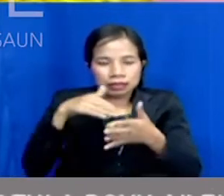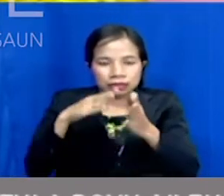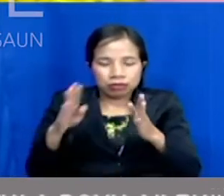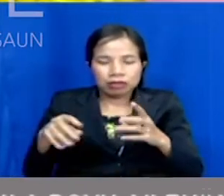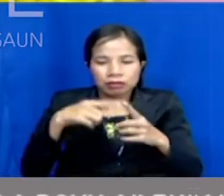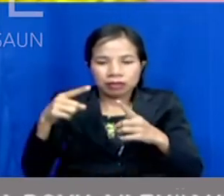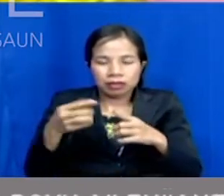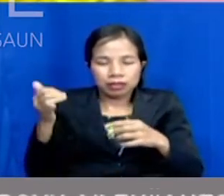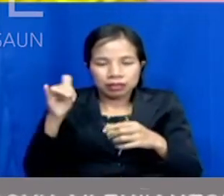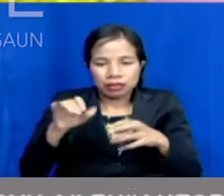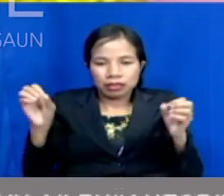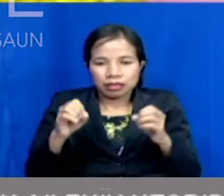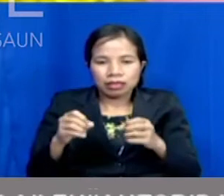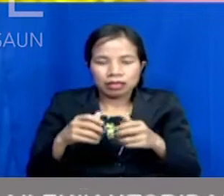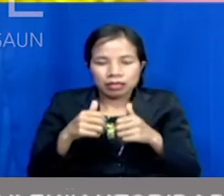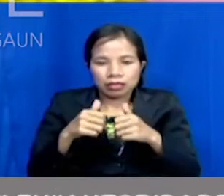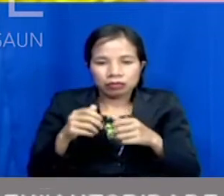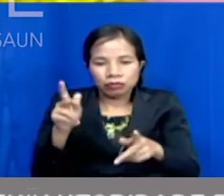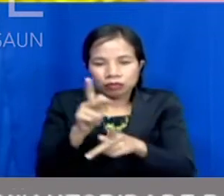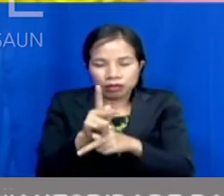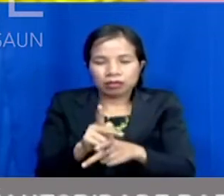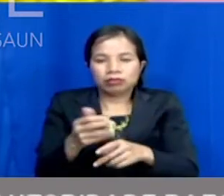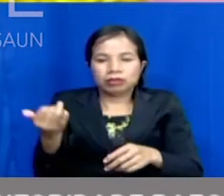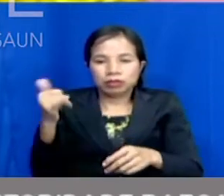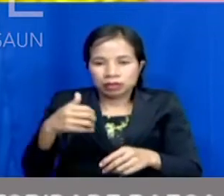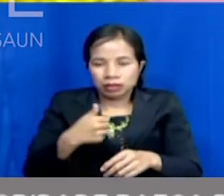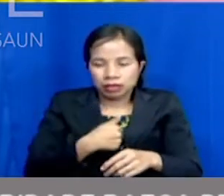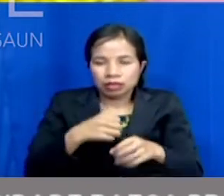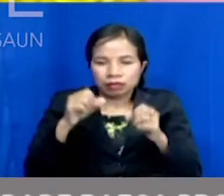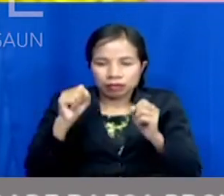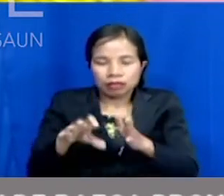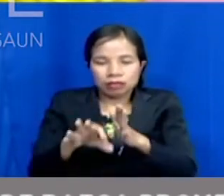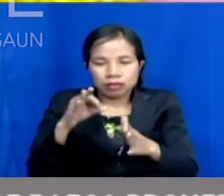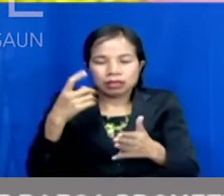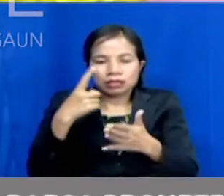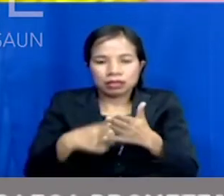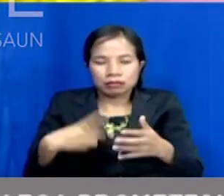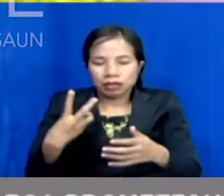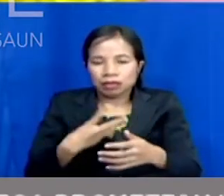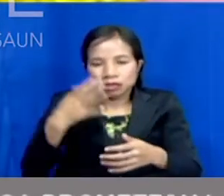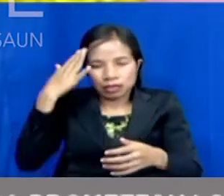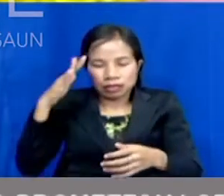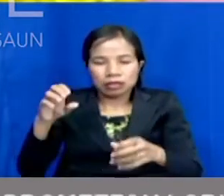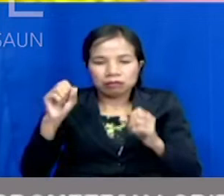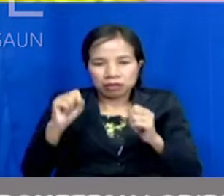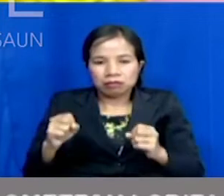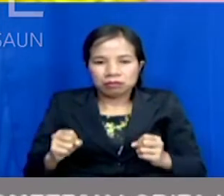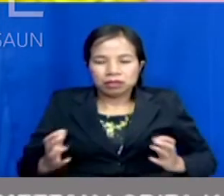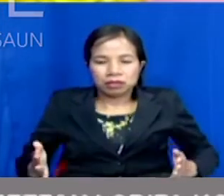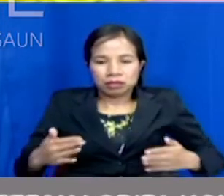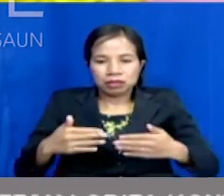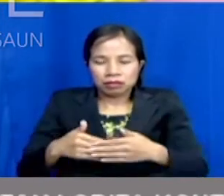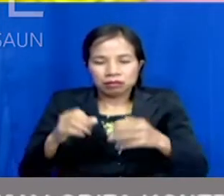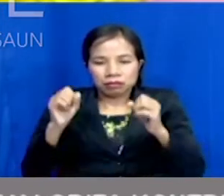ramos lá, controla se ramos, belemos reta, boa se ramos que está lá espera, que está bem reta em cinco anos, anto bele